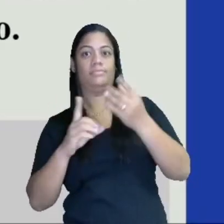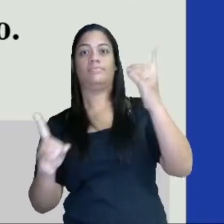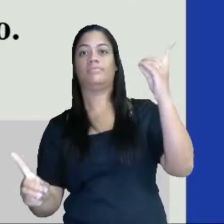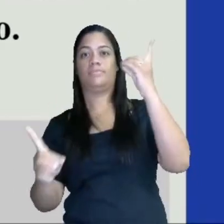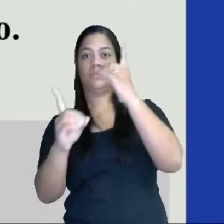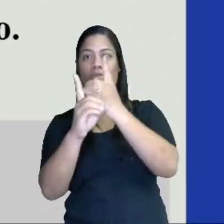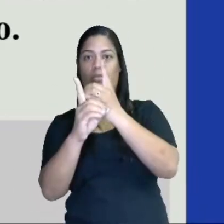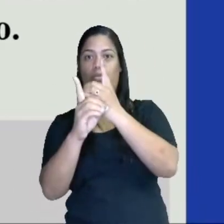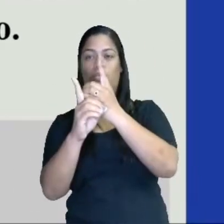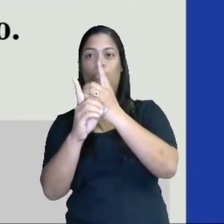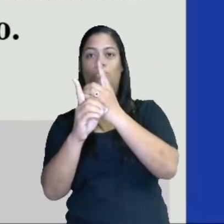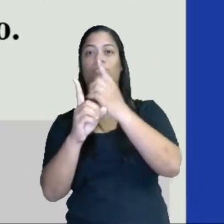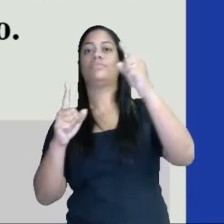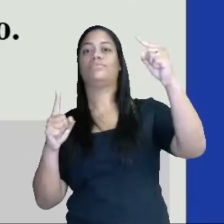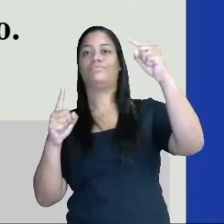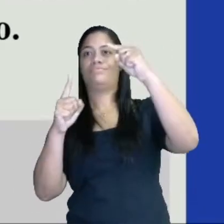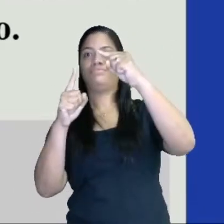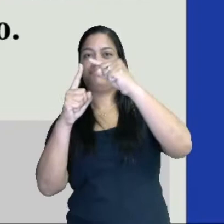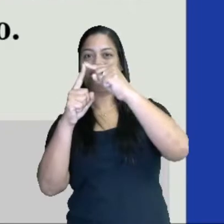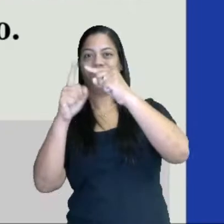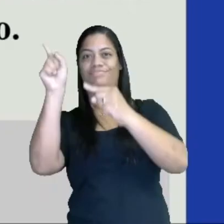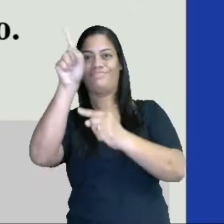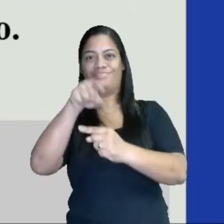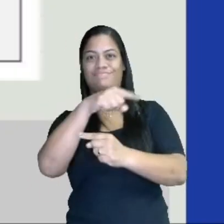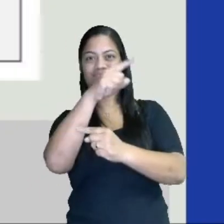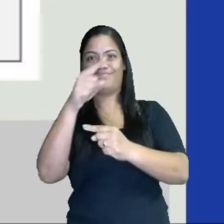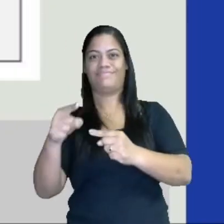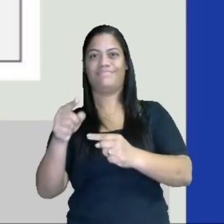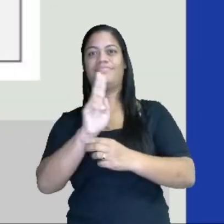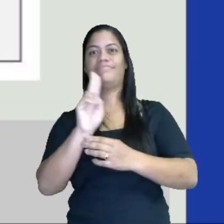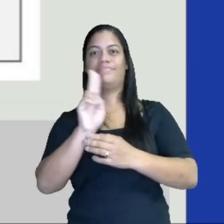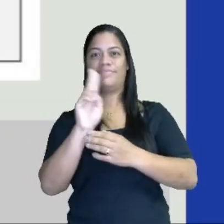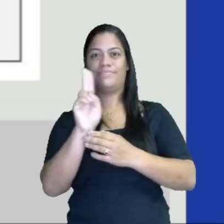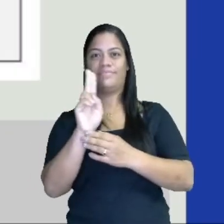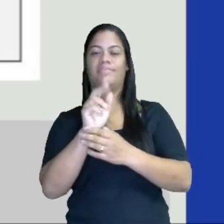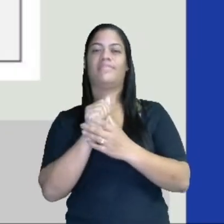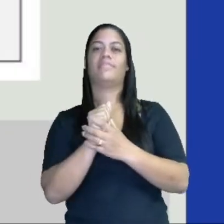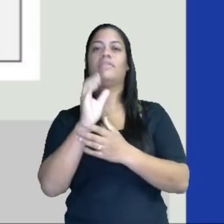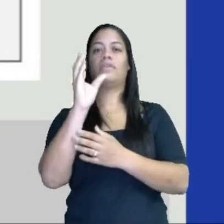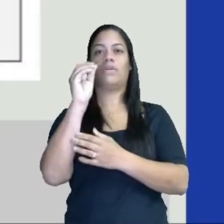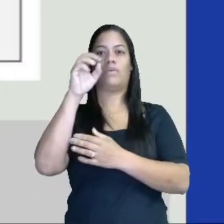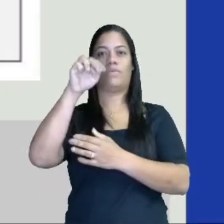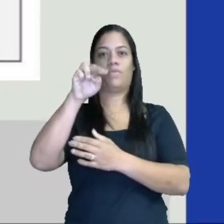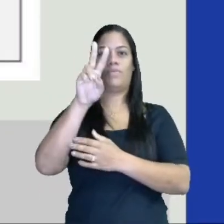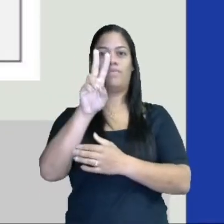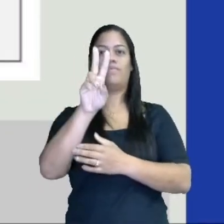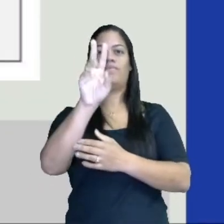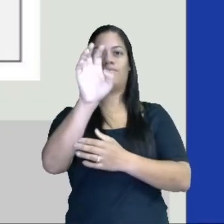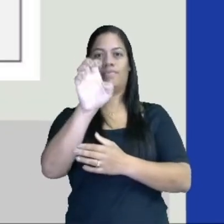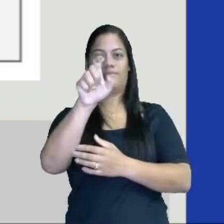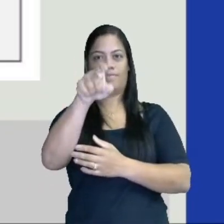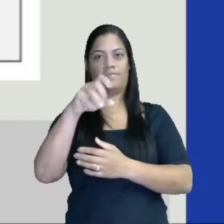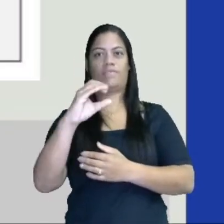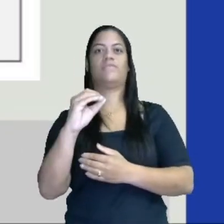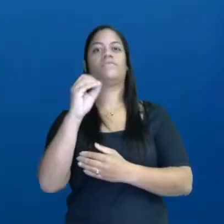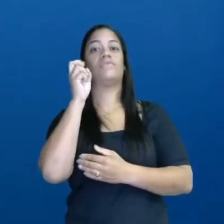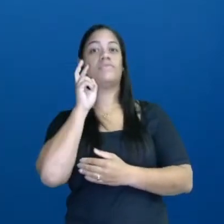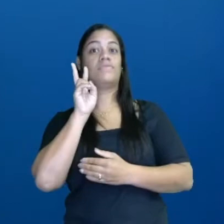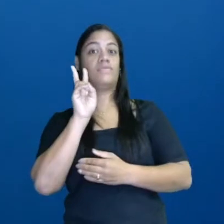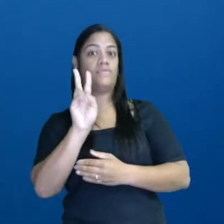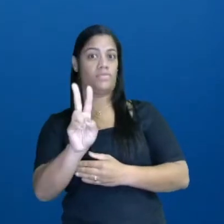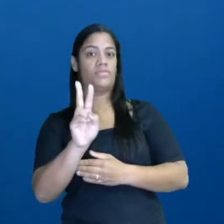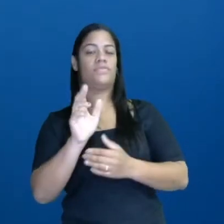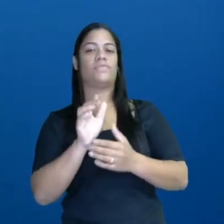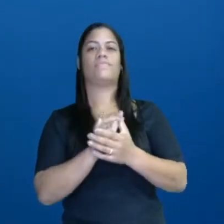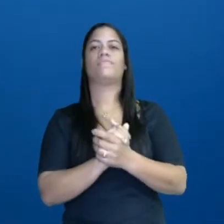encontro entre dois lados não consecutivos, o polígono é chamado de convexo. Então aqui, ó, turma, eu trouxe